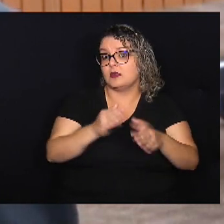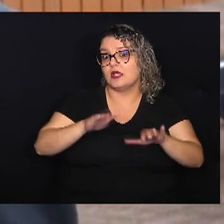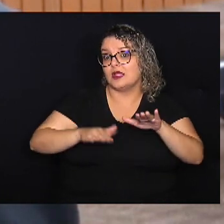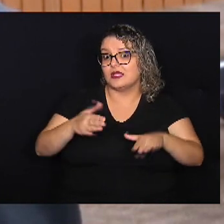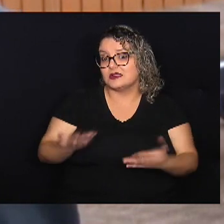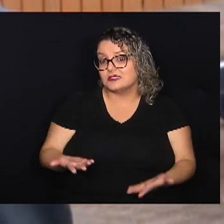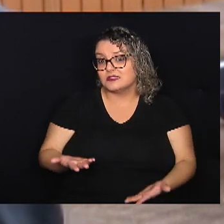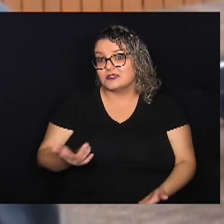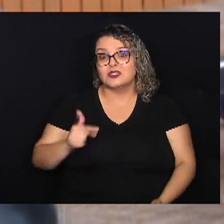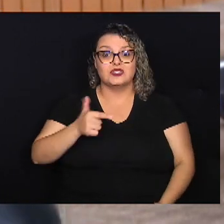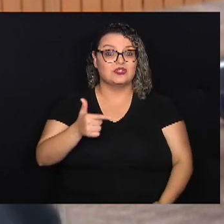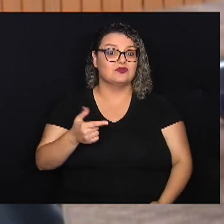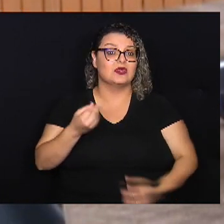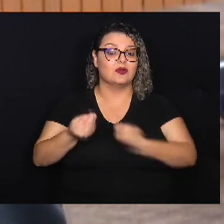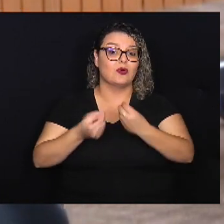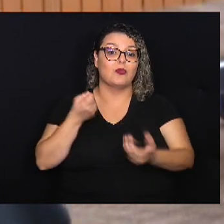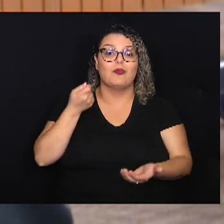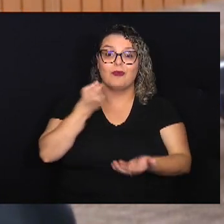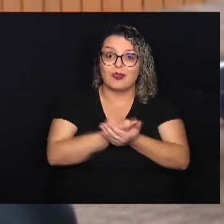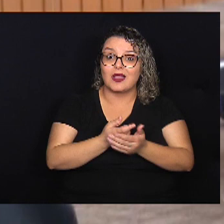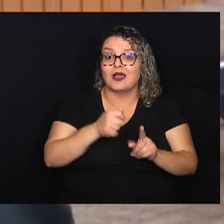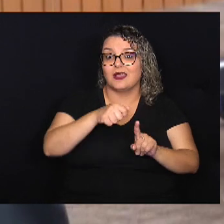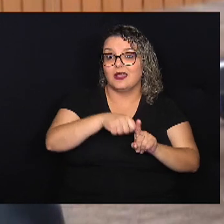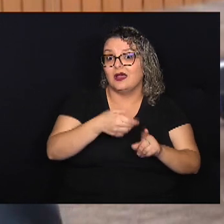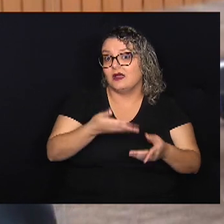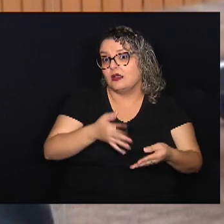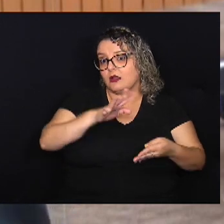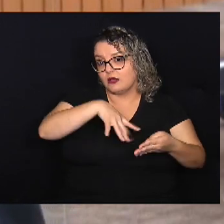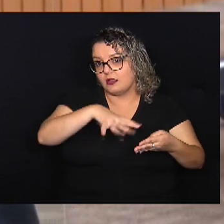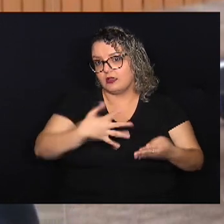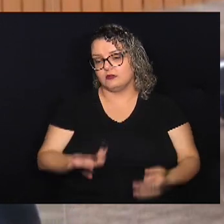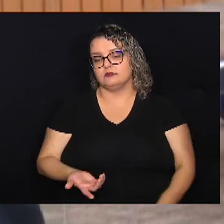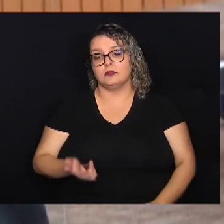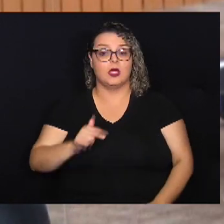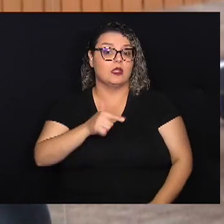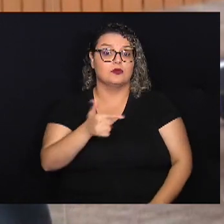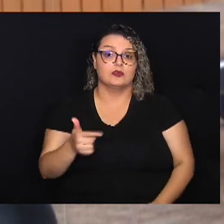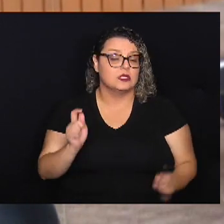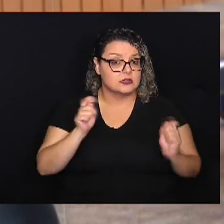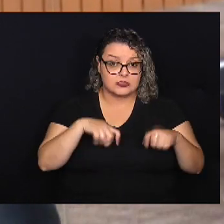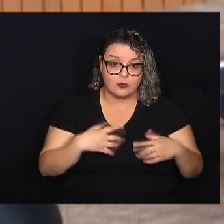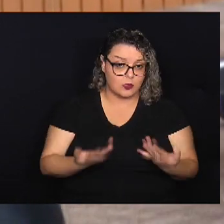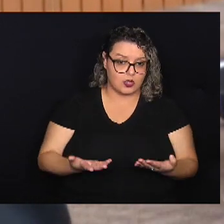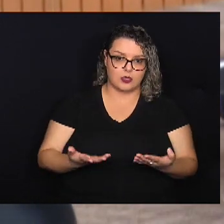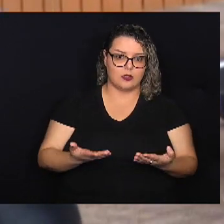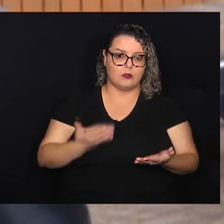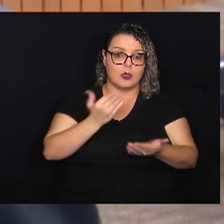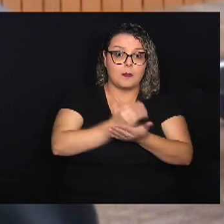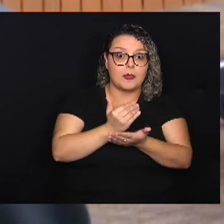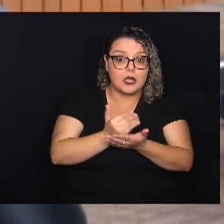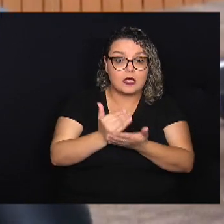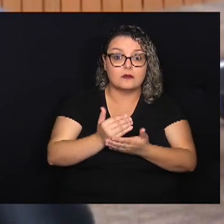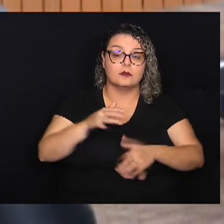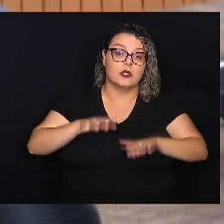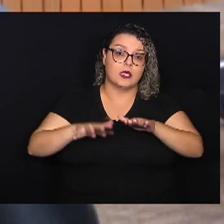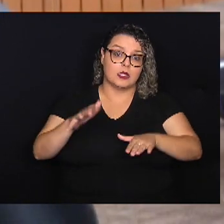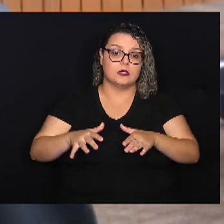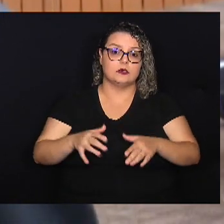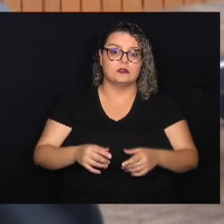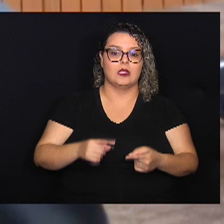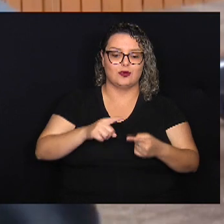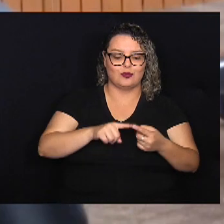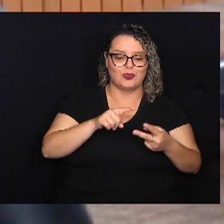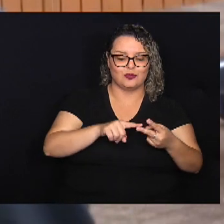de não ter condições de pagar naquele mês aquela conta e não haver essa possibilidade para parcelar. Às vezes acumula 1,